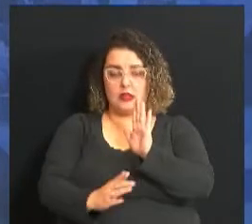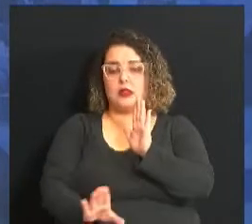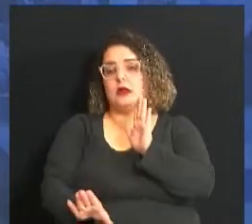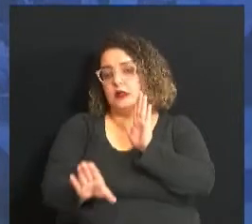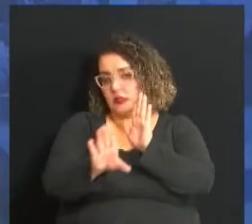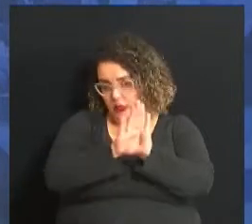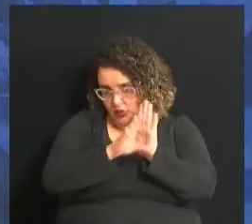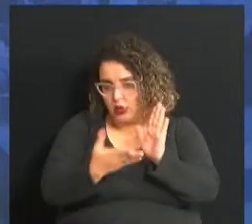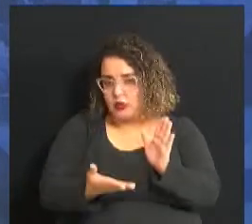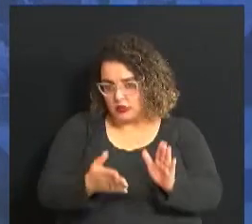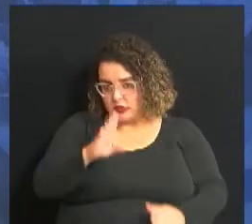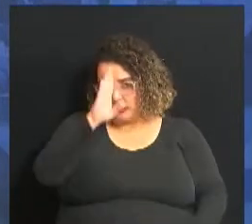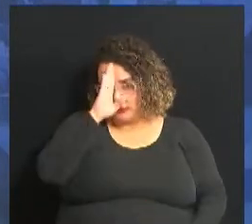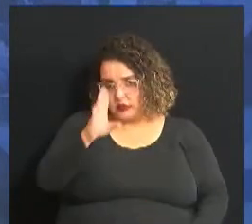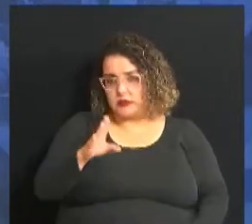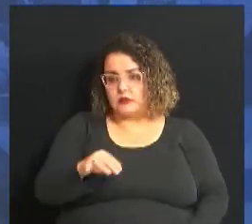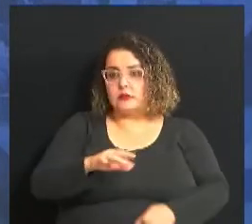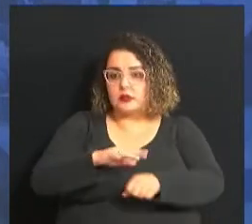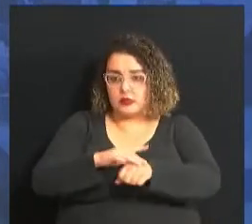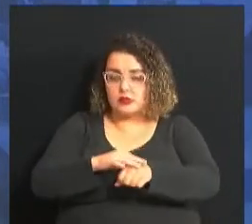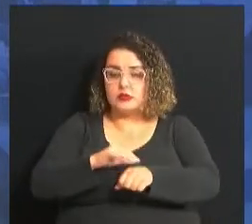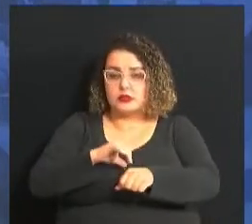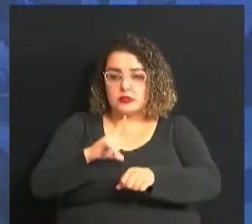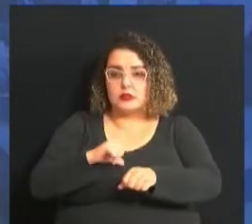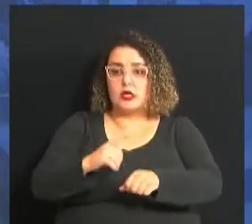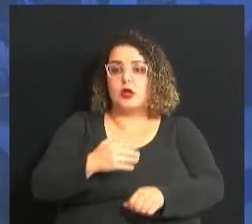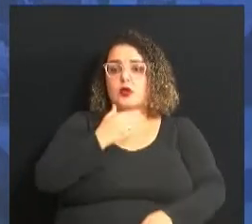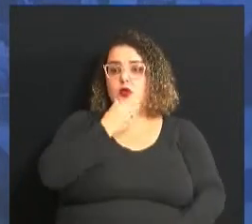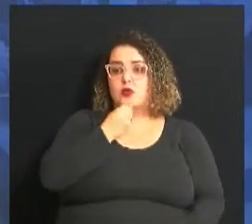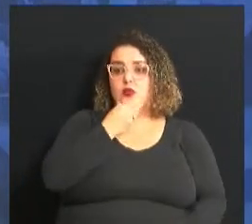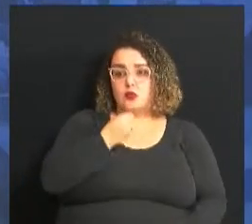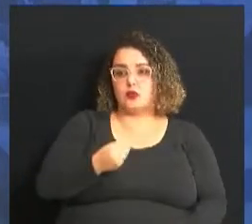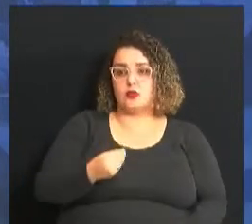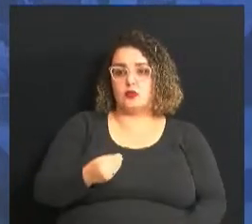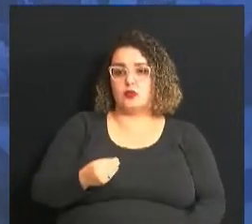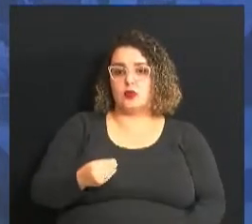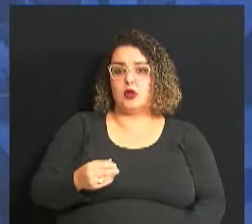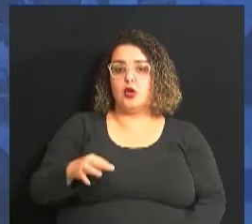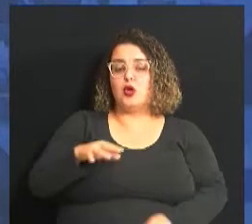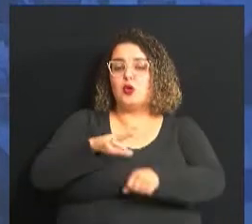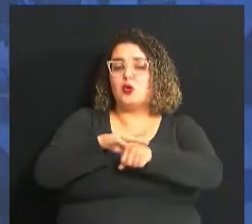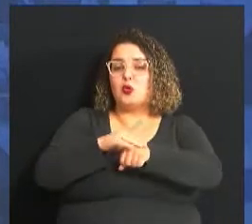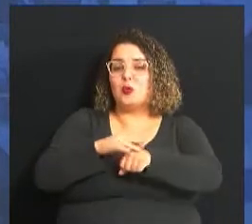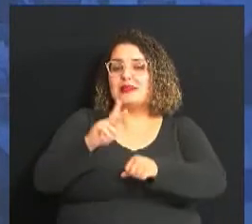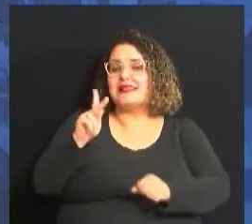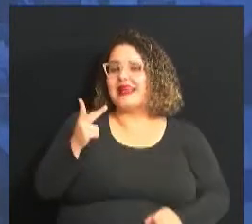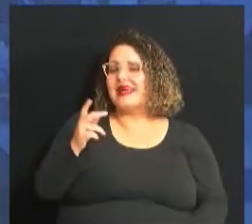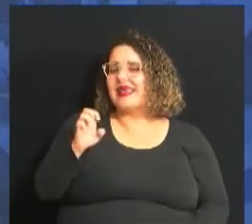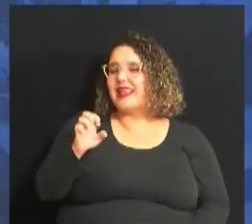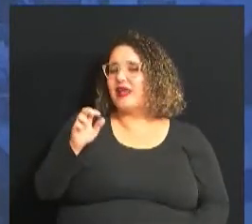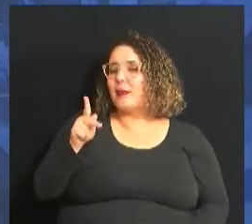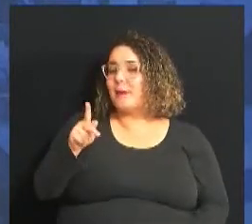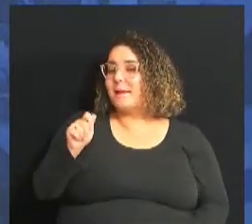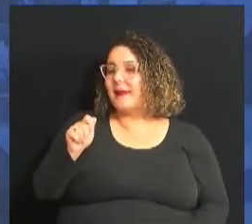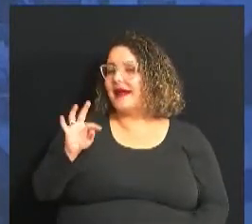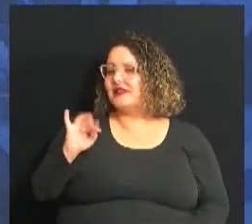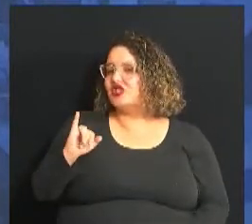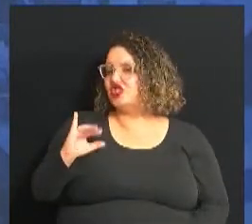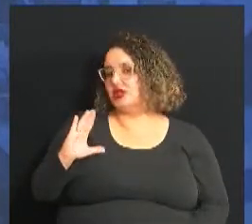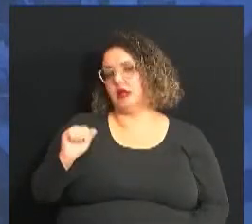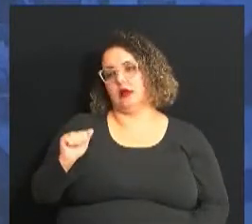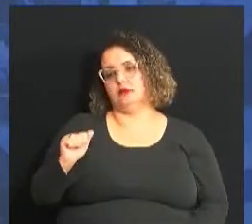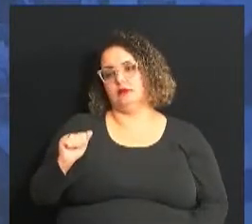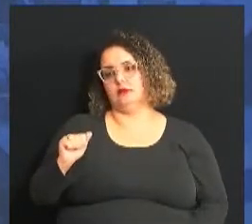principais doenças que afetam os homens, tem ainda a doença hepática. O que seria, doutor?